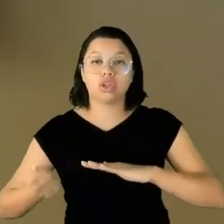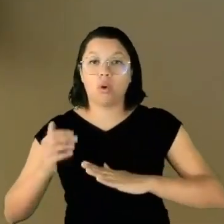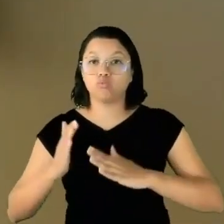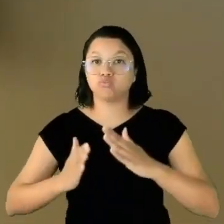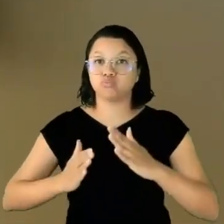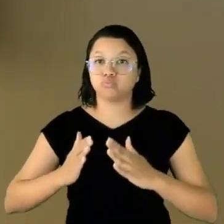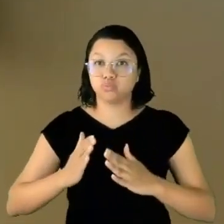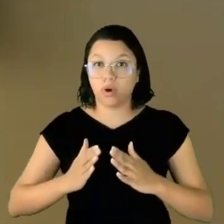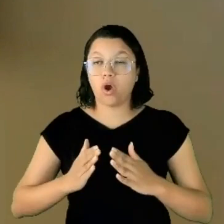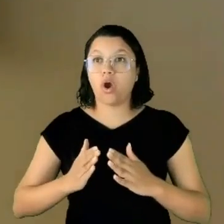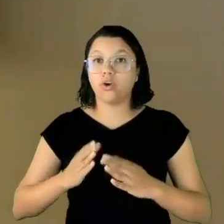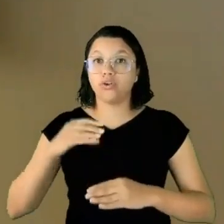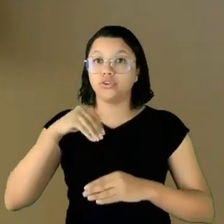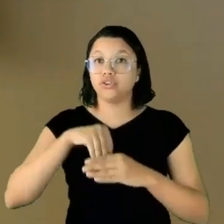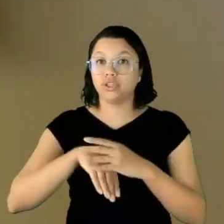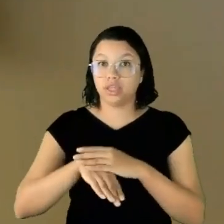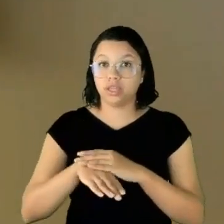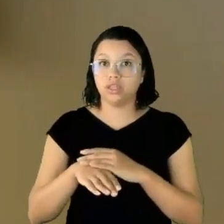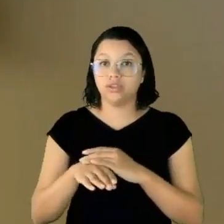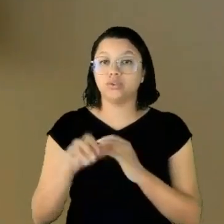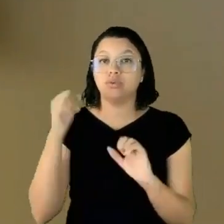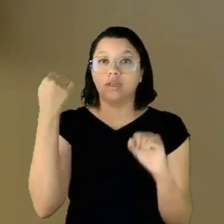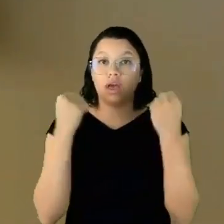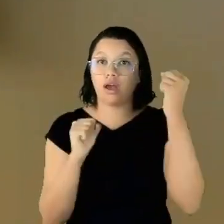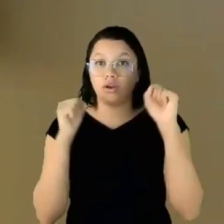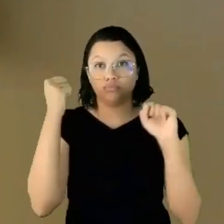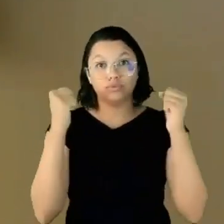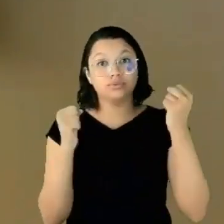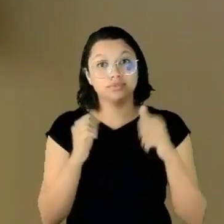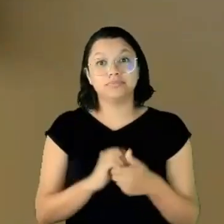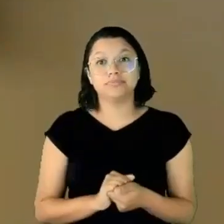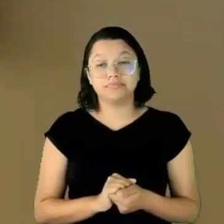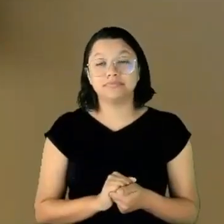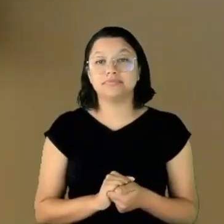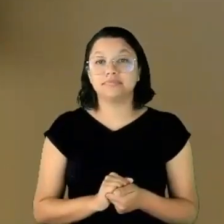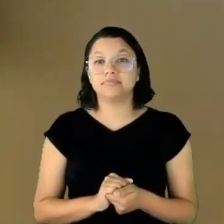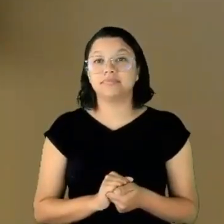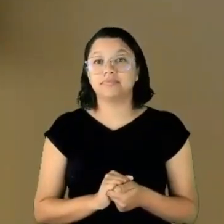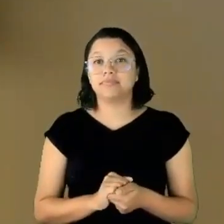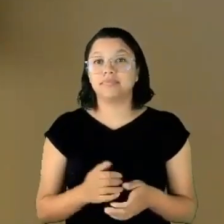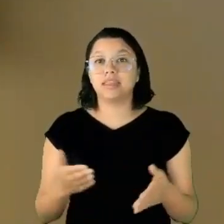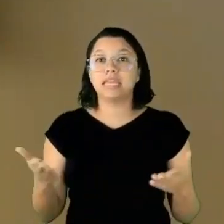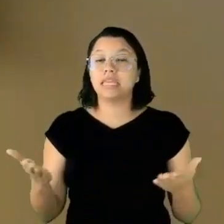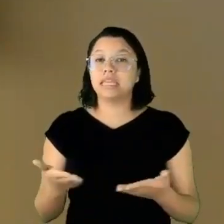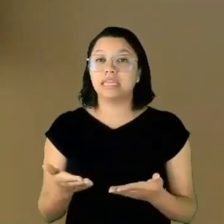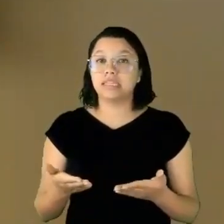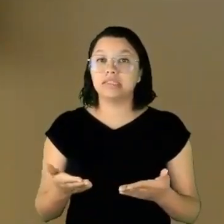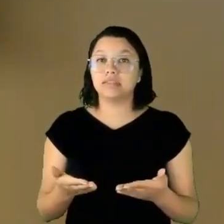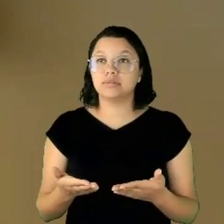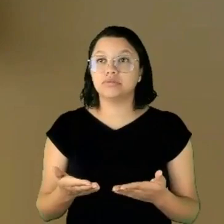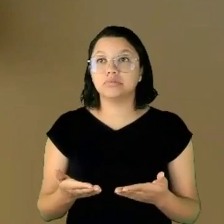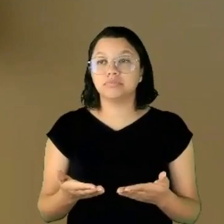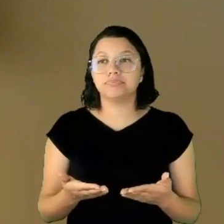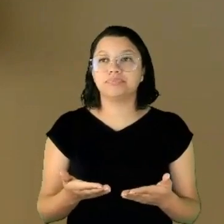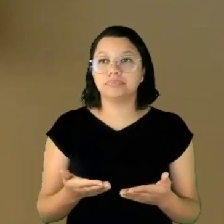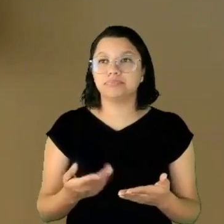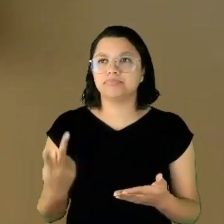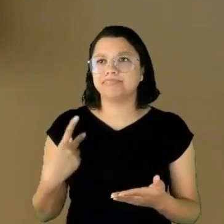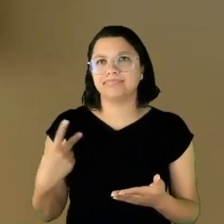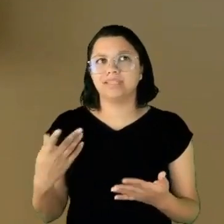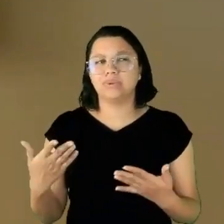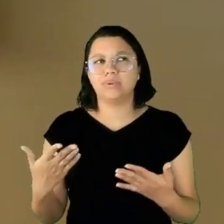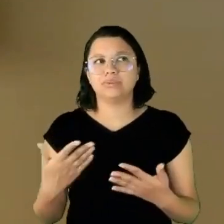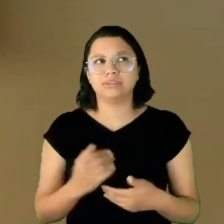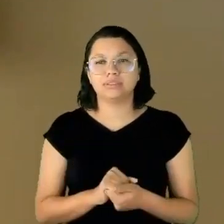etapas ali dentro da esteira de produção da Tesla isso é contra intuitivo hoje para nós que